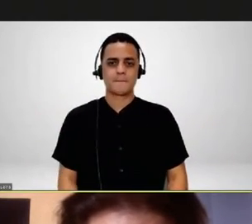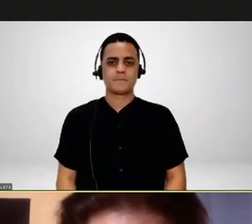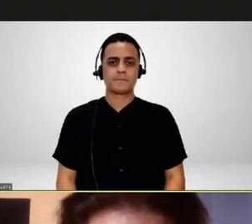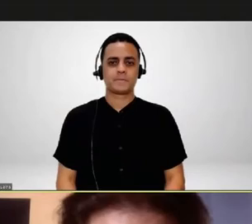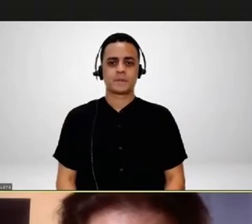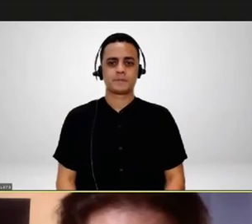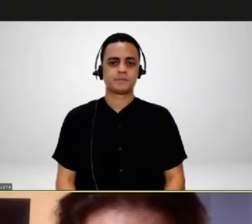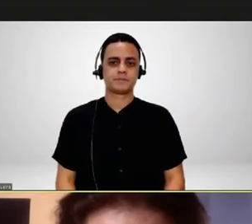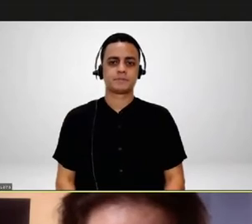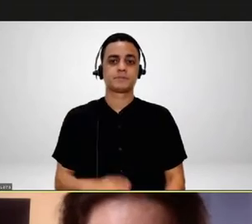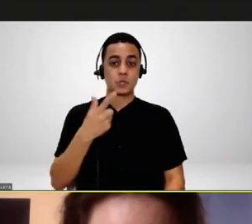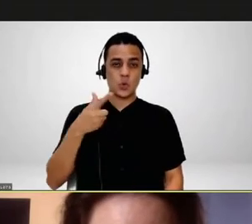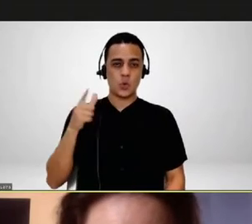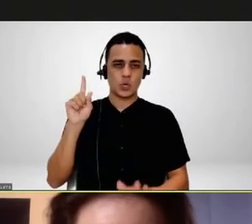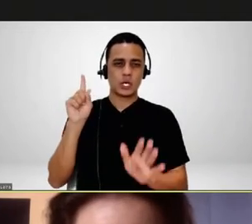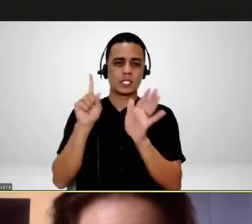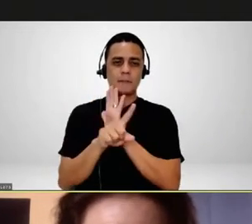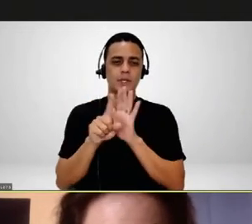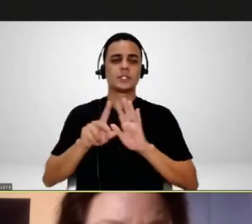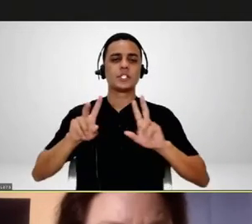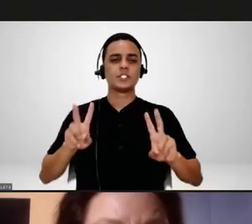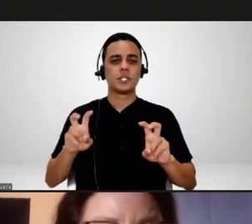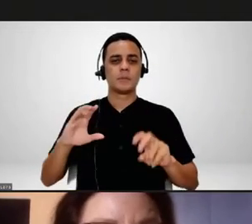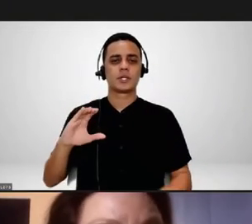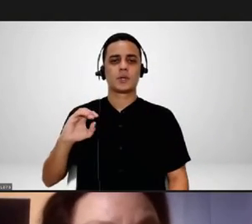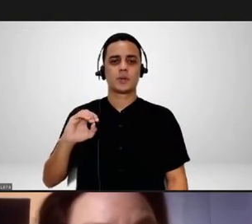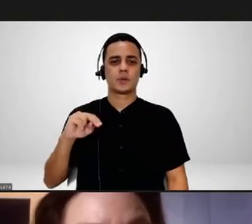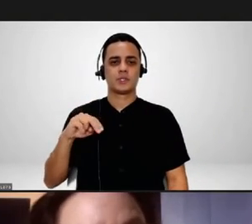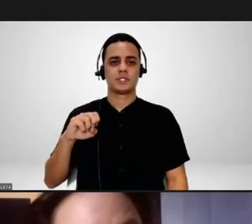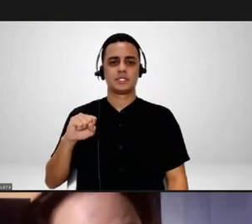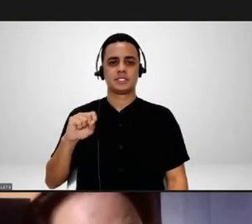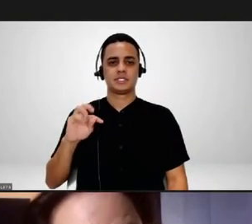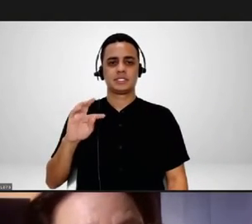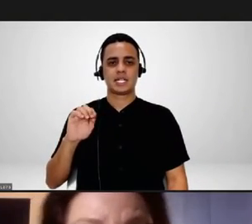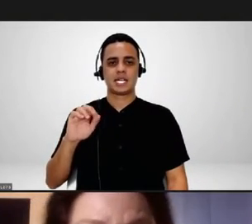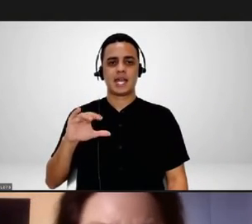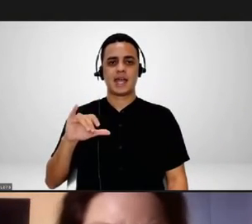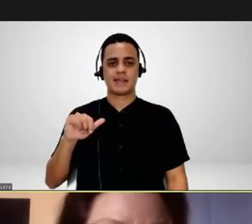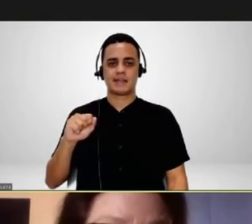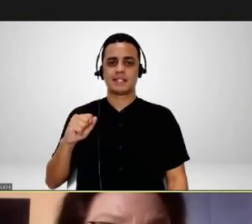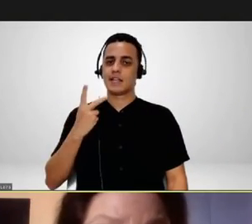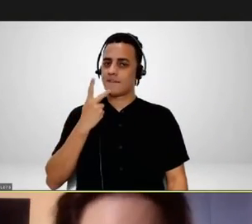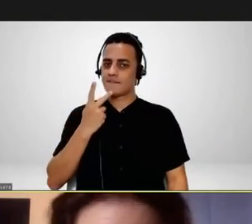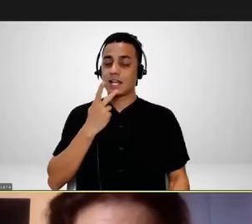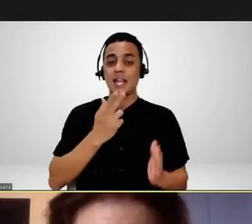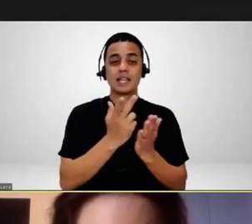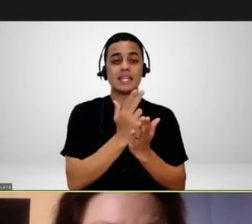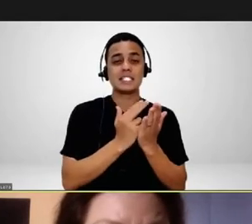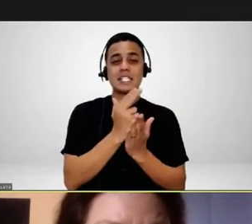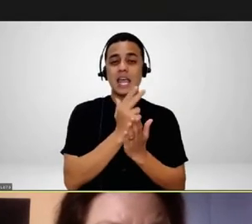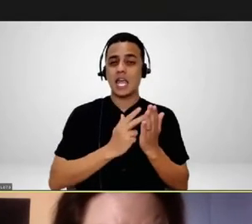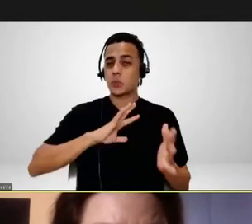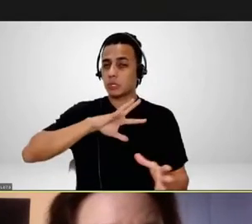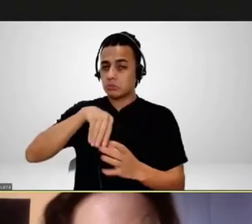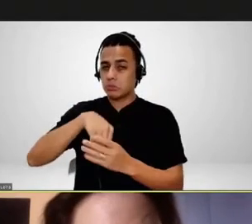A outra pergunta seria da Constança Lucas, que ela pergunta qual a presença do desenho no acervo